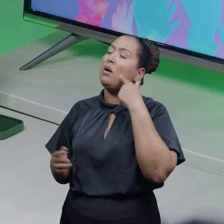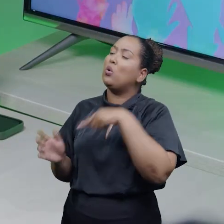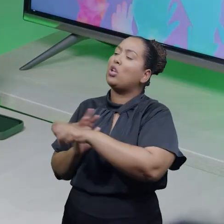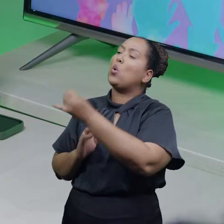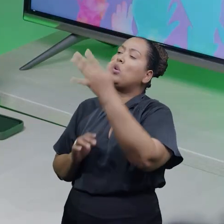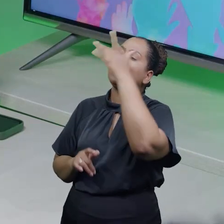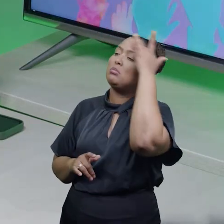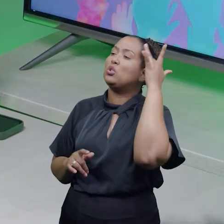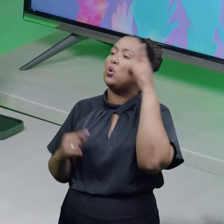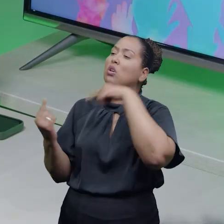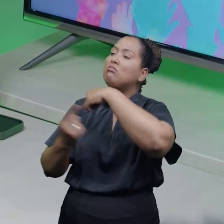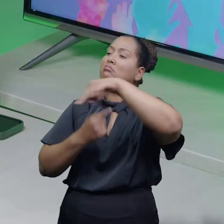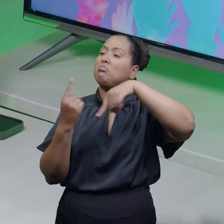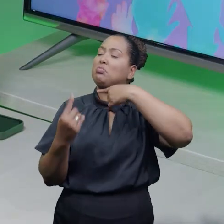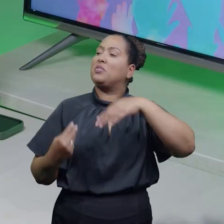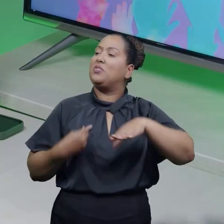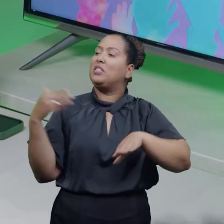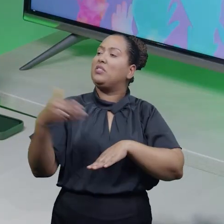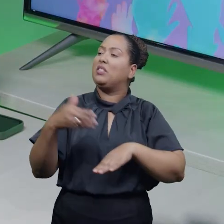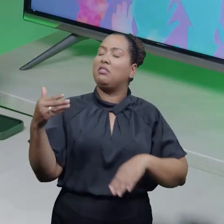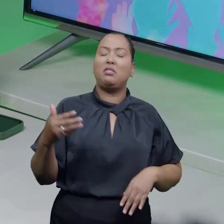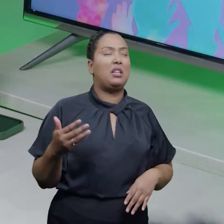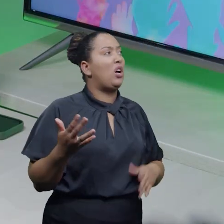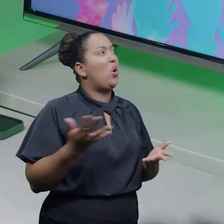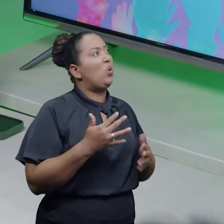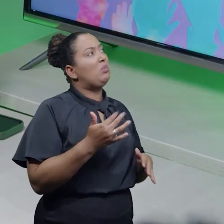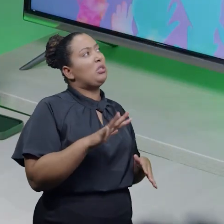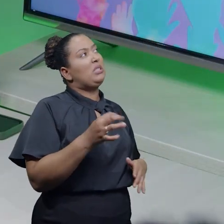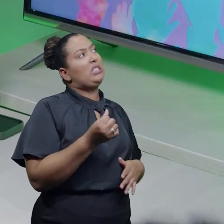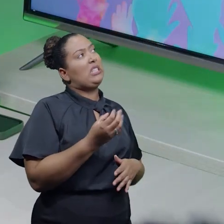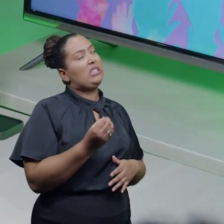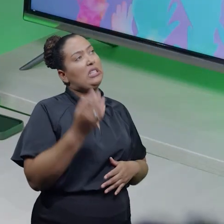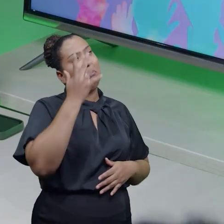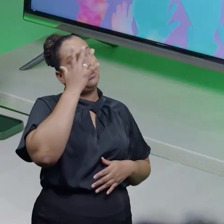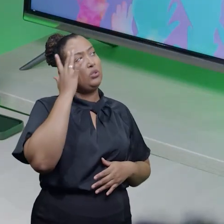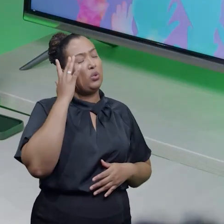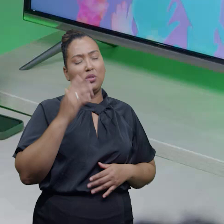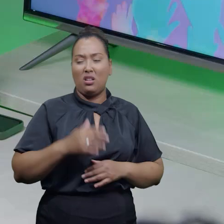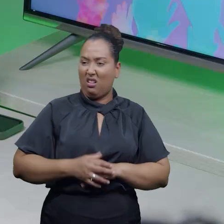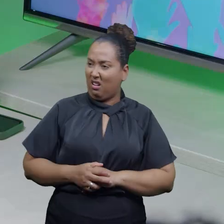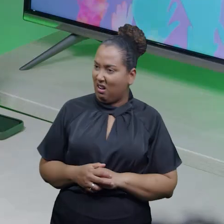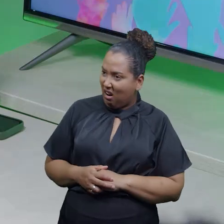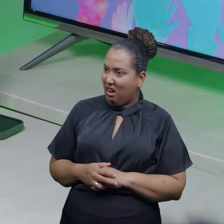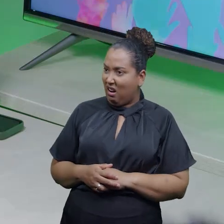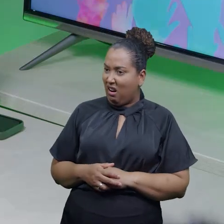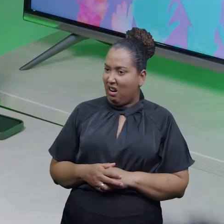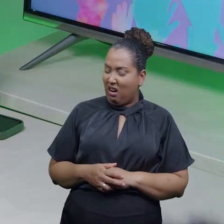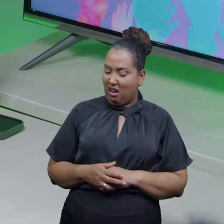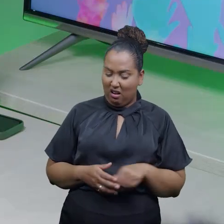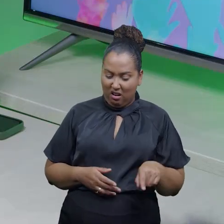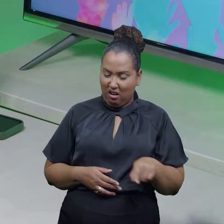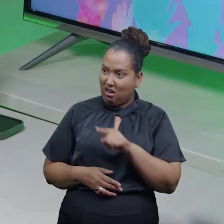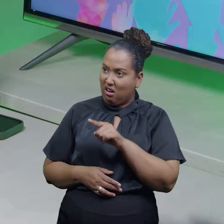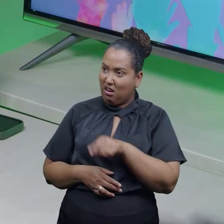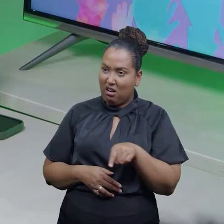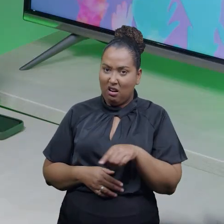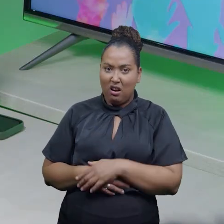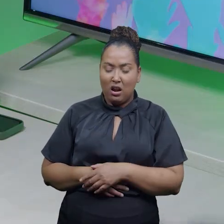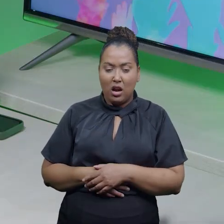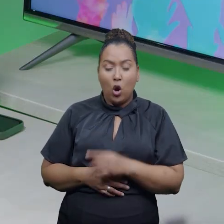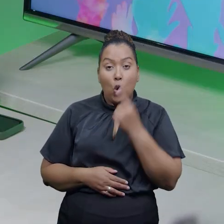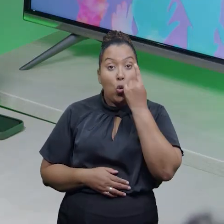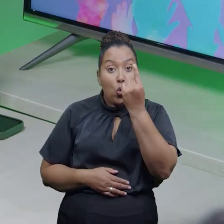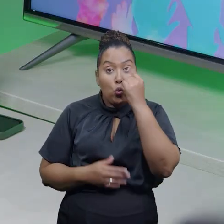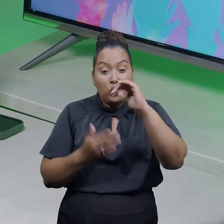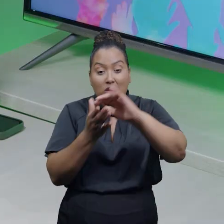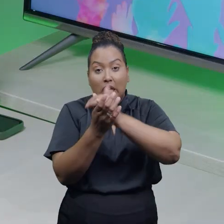depende, assim, eles hoje têm 60 prontuários abertos, então são em média 60 pessoas atendidas, e a gente ficou assim, Meu Deus,